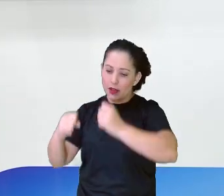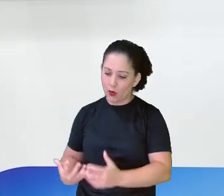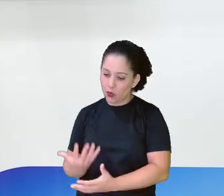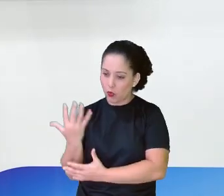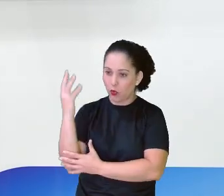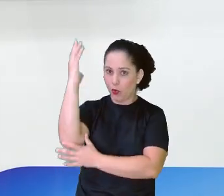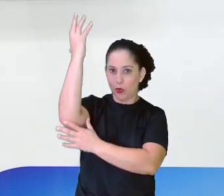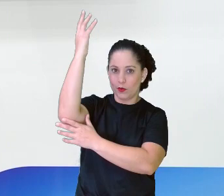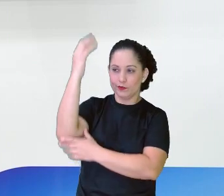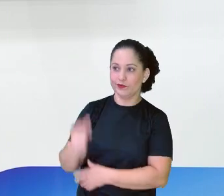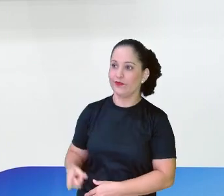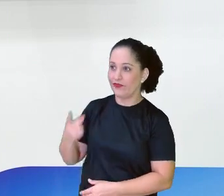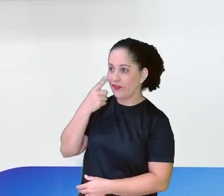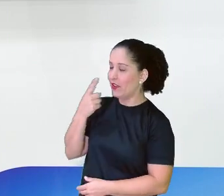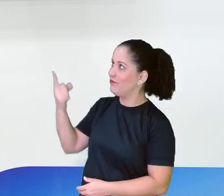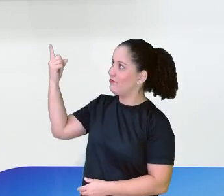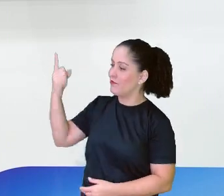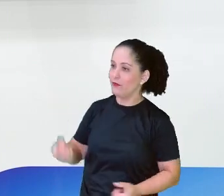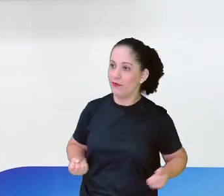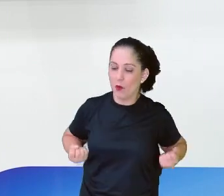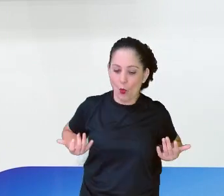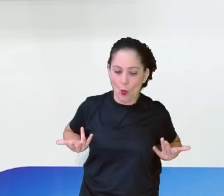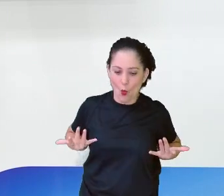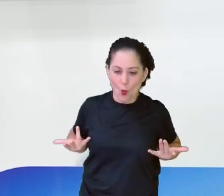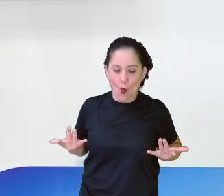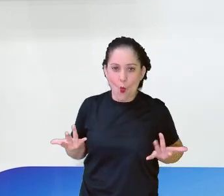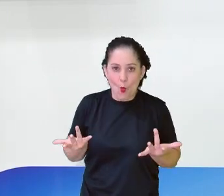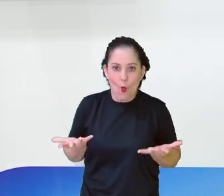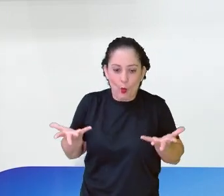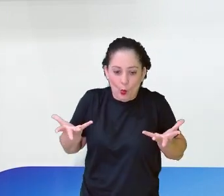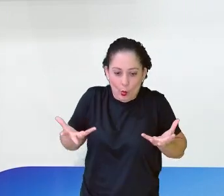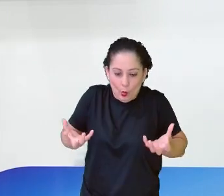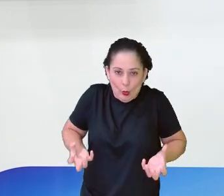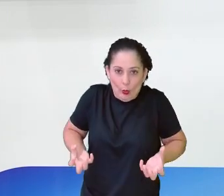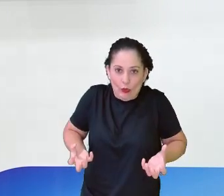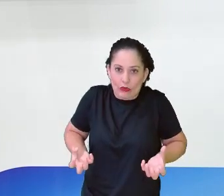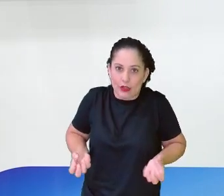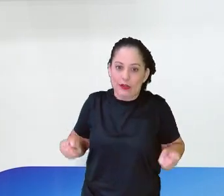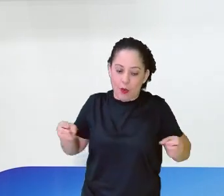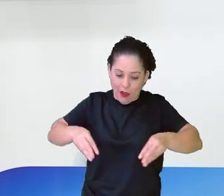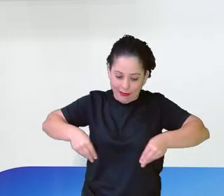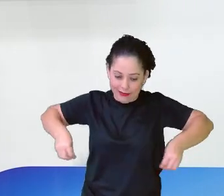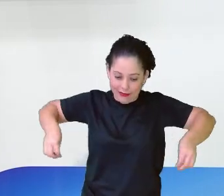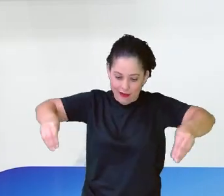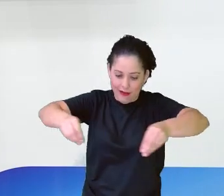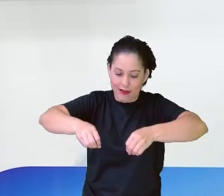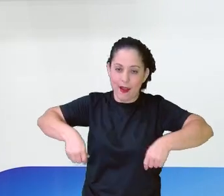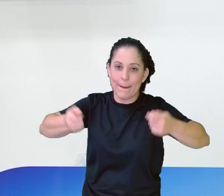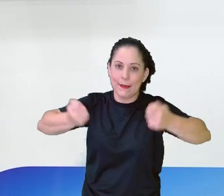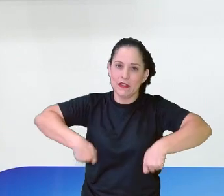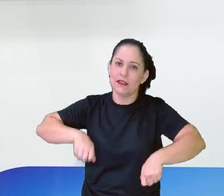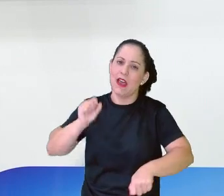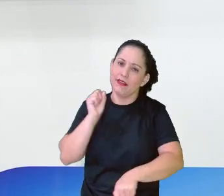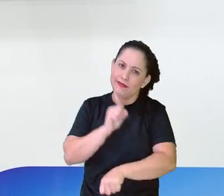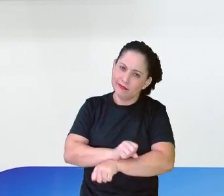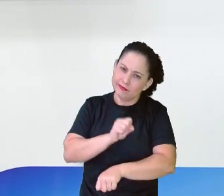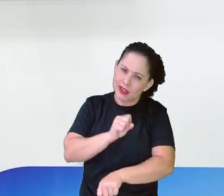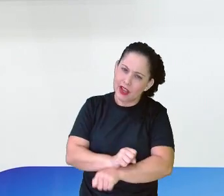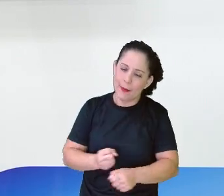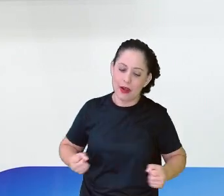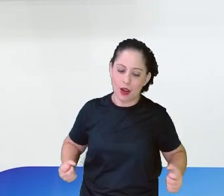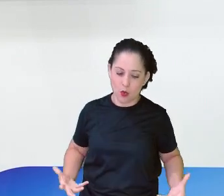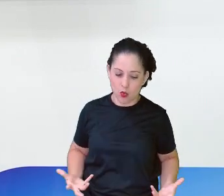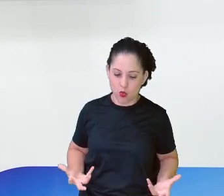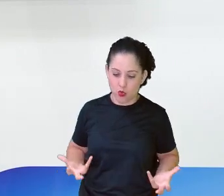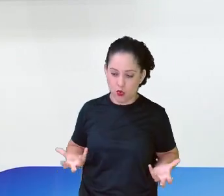plantação completamente seca. A terra precisa de um tempo para se reorganizar e poder dar